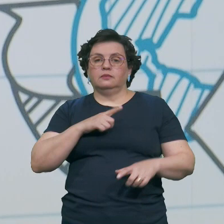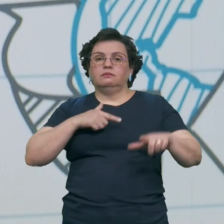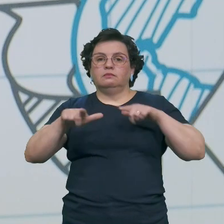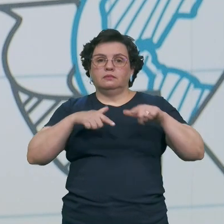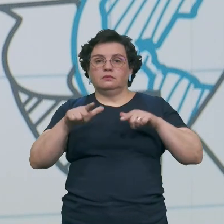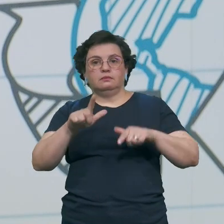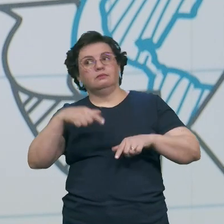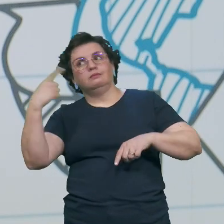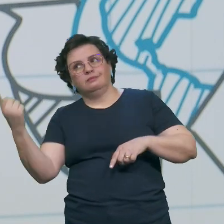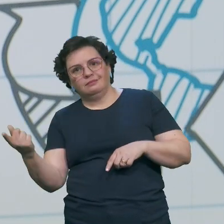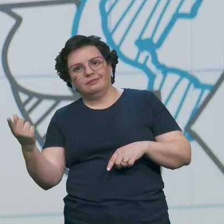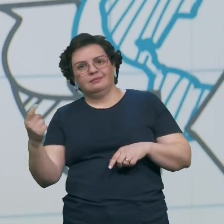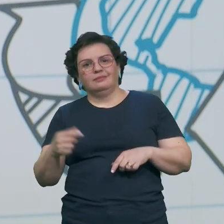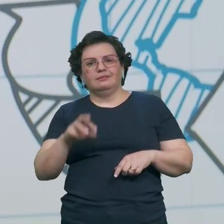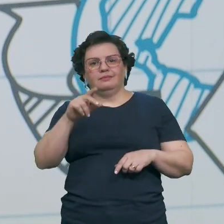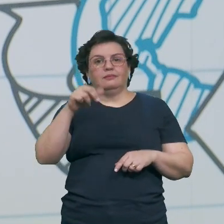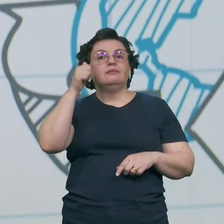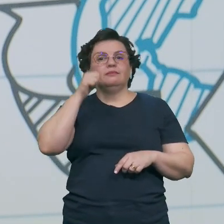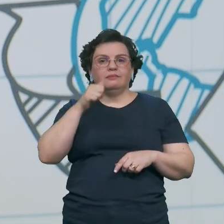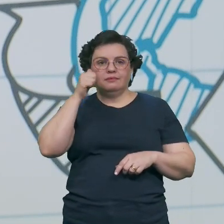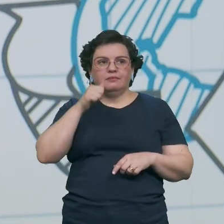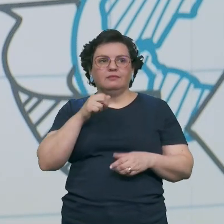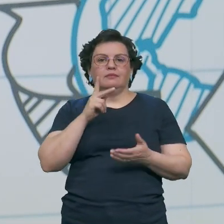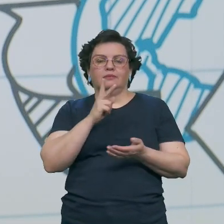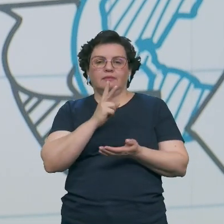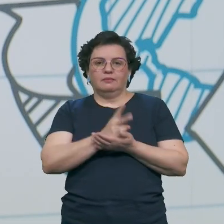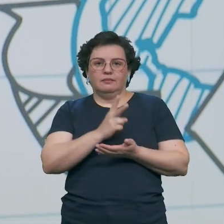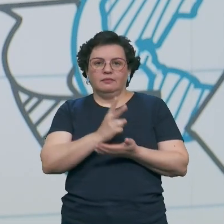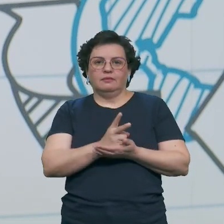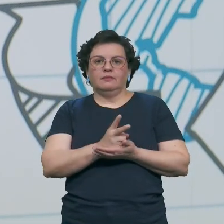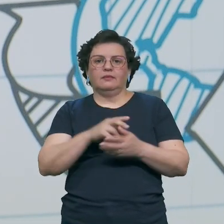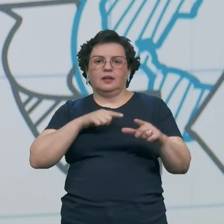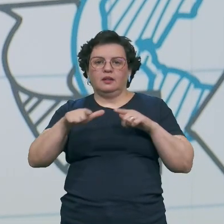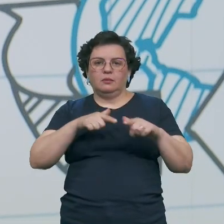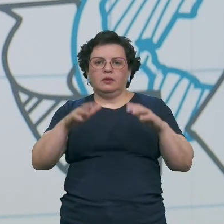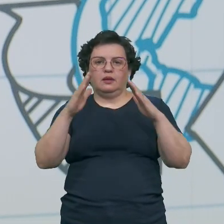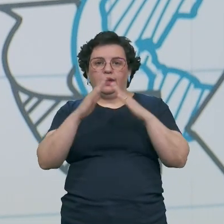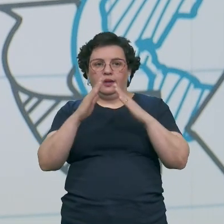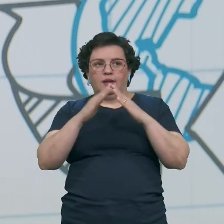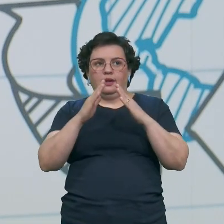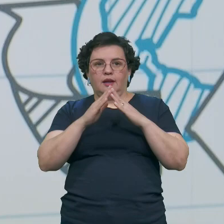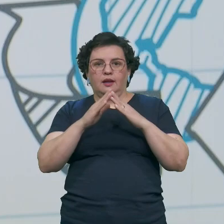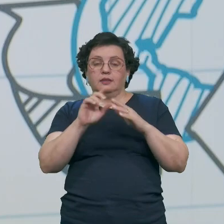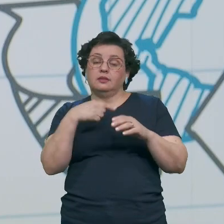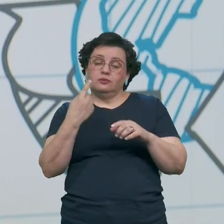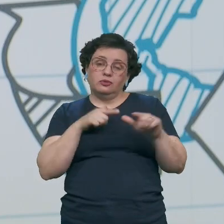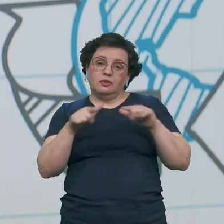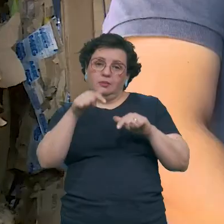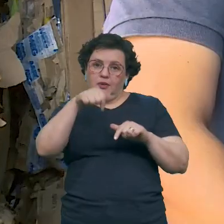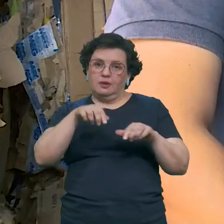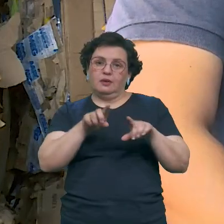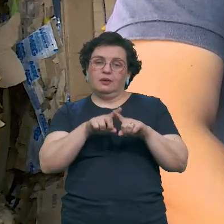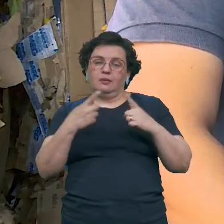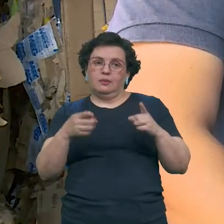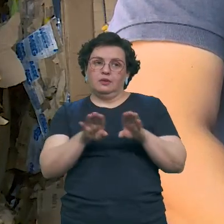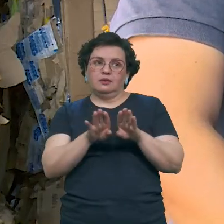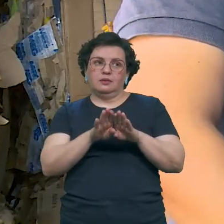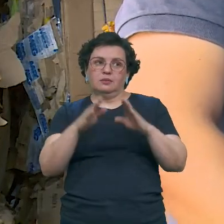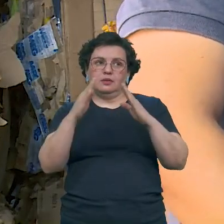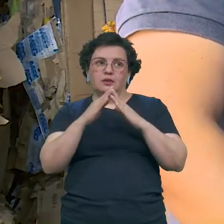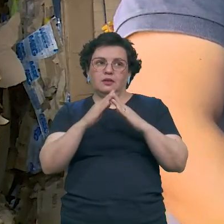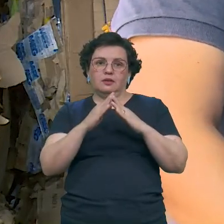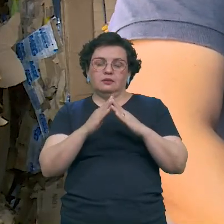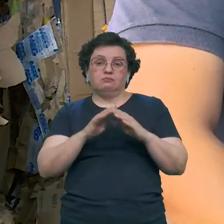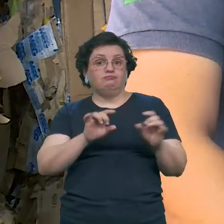aqui também, né? Como mulher, realmente. De trabalhar em casa, de se dedicar em casa. Não se dedica aqui e se dedica em casa também. A gente, no